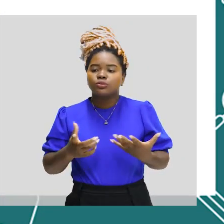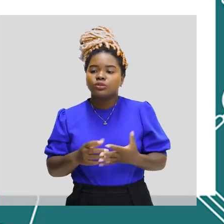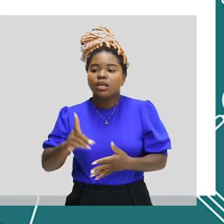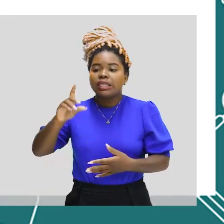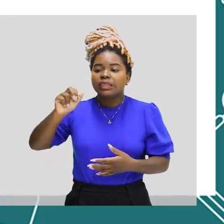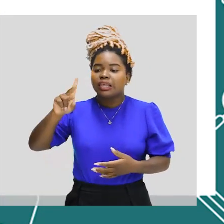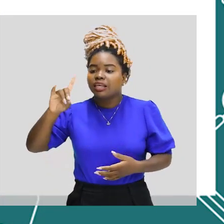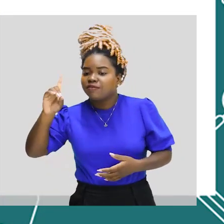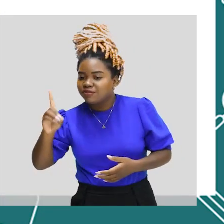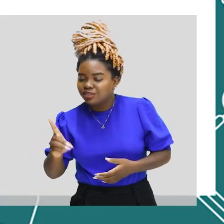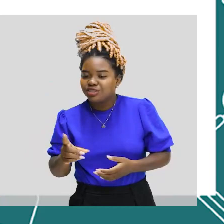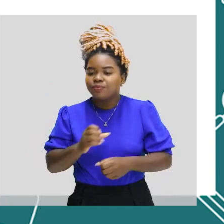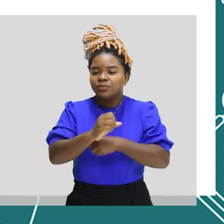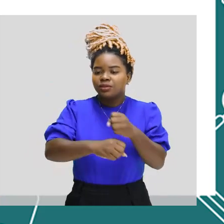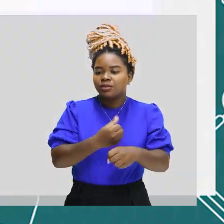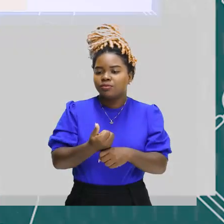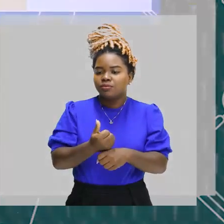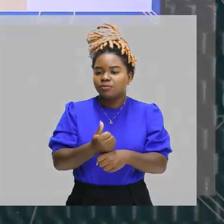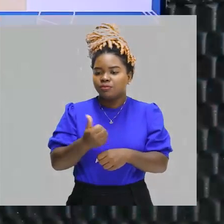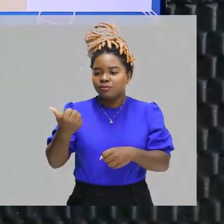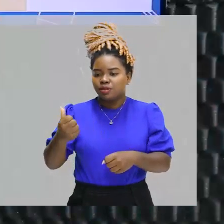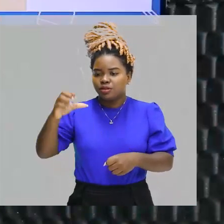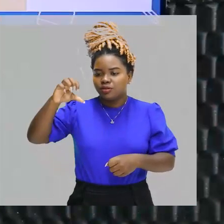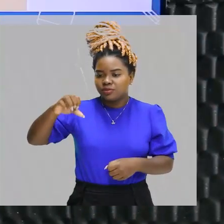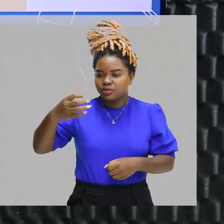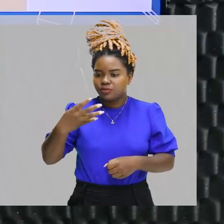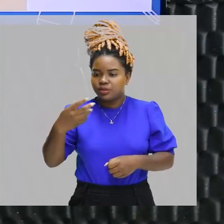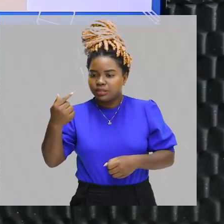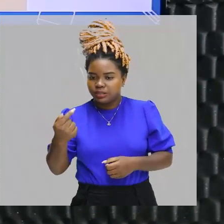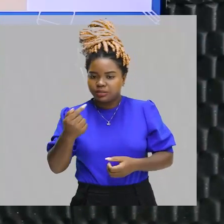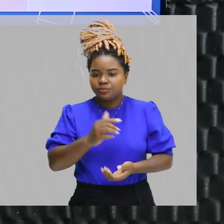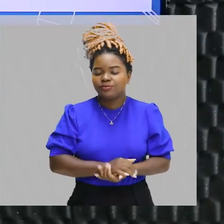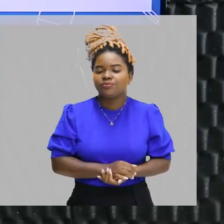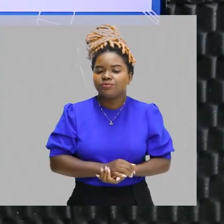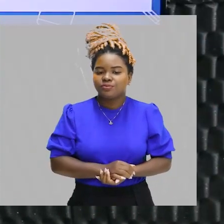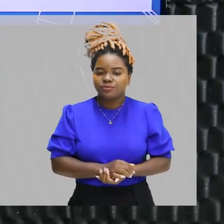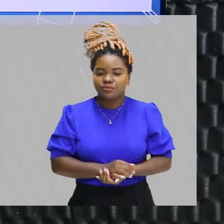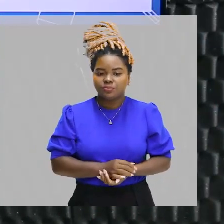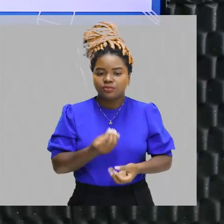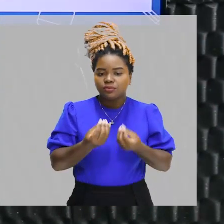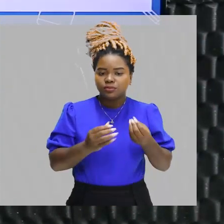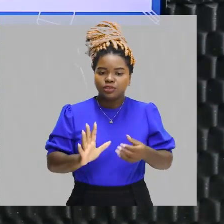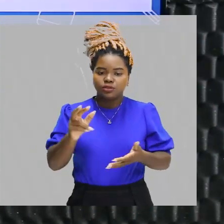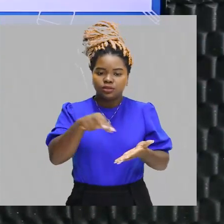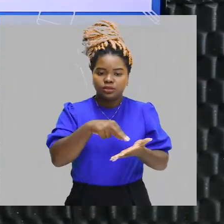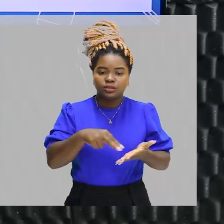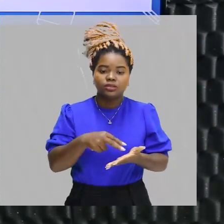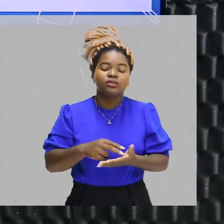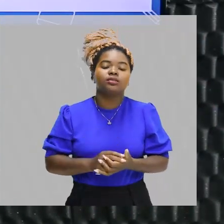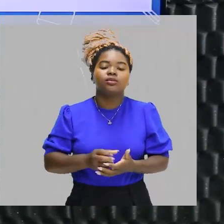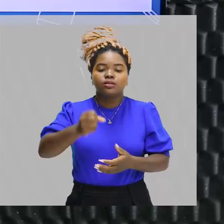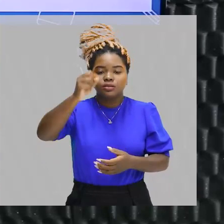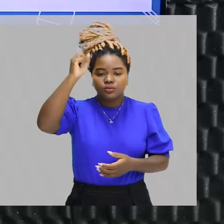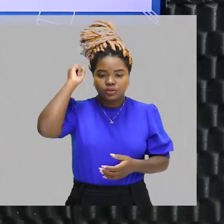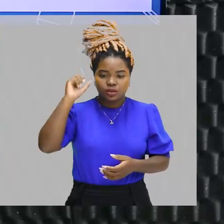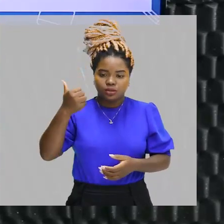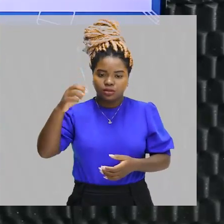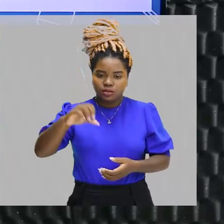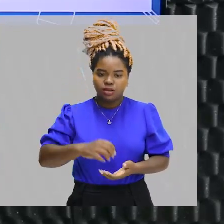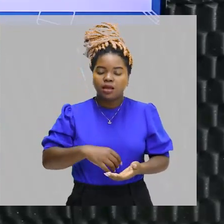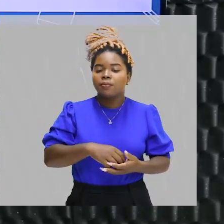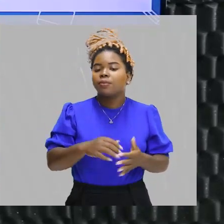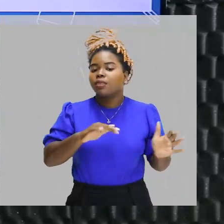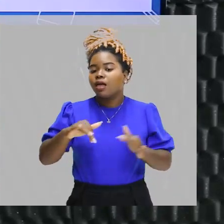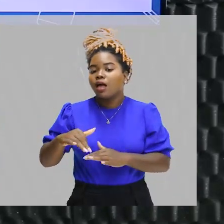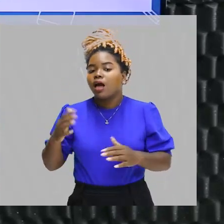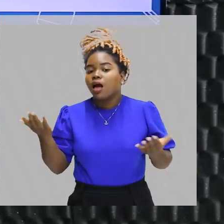Dave Roberts, em 1847, mostra a dança egípcia do século XIX. Pintura. Nós já falamos várias vezes, então vou